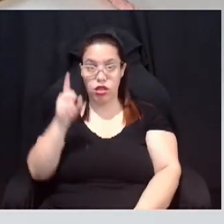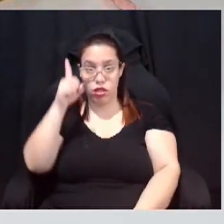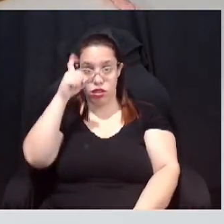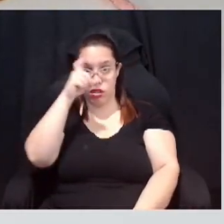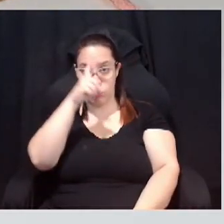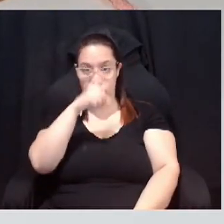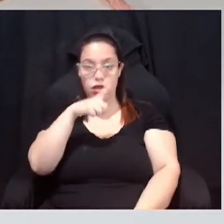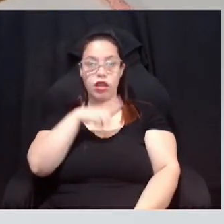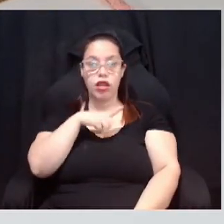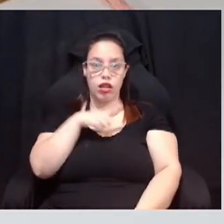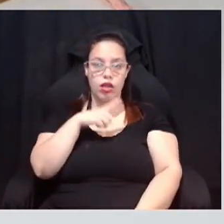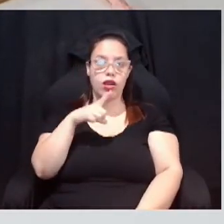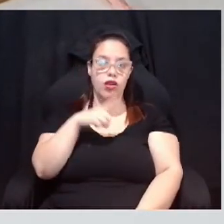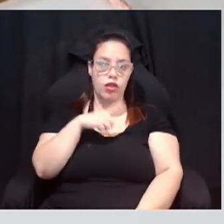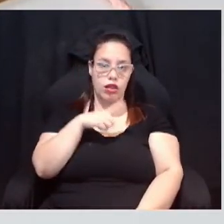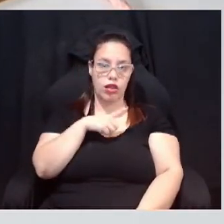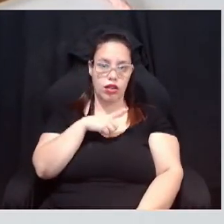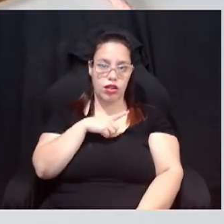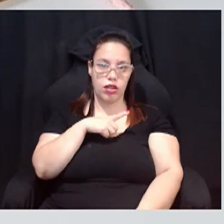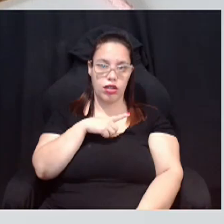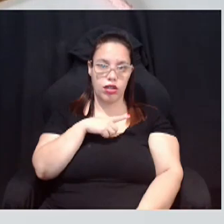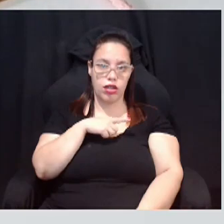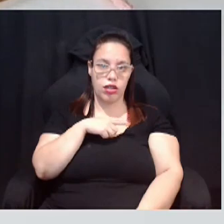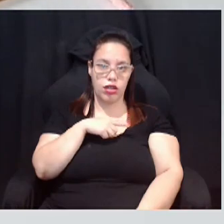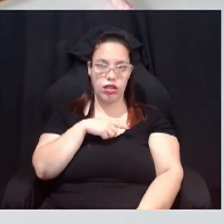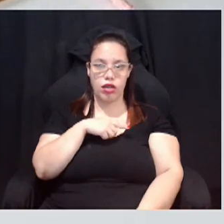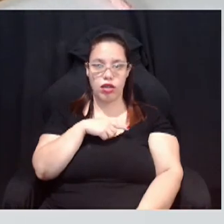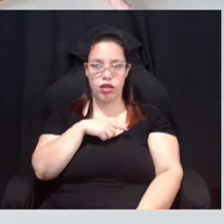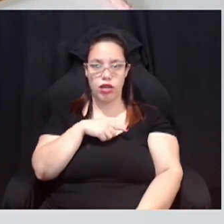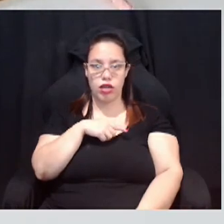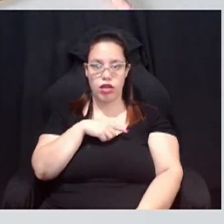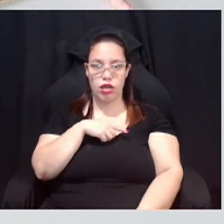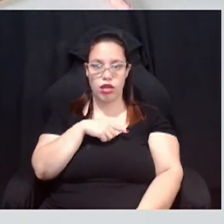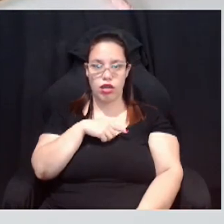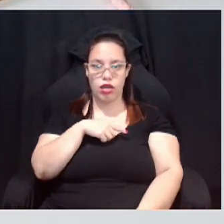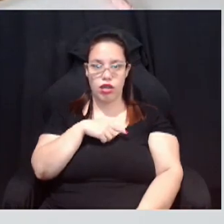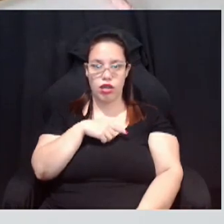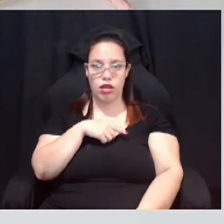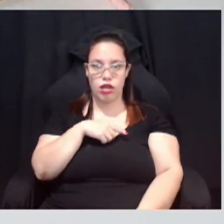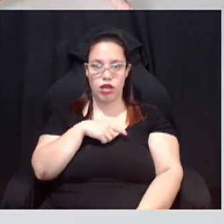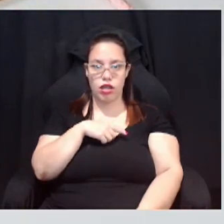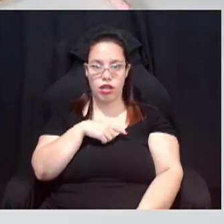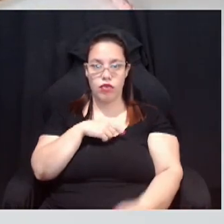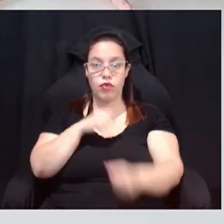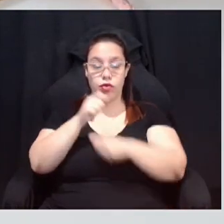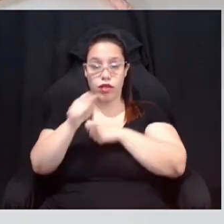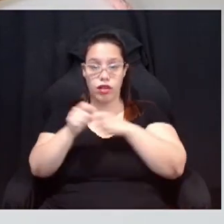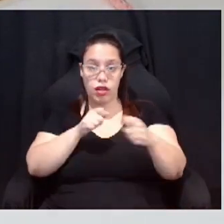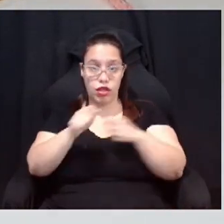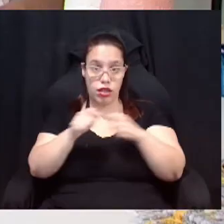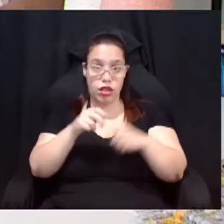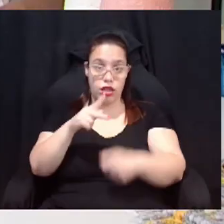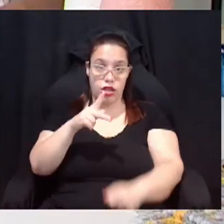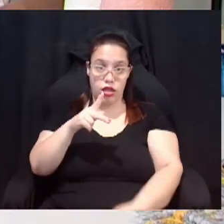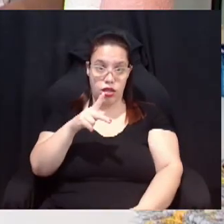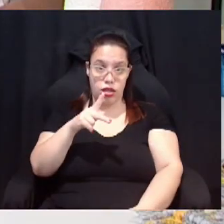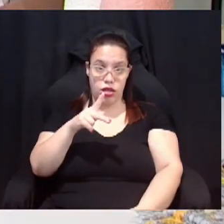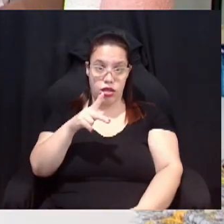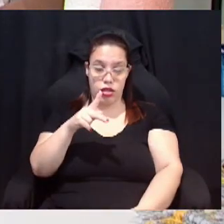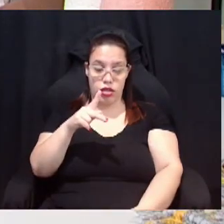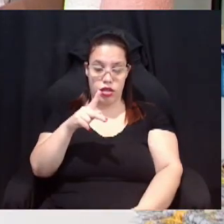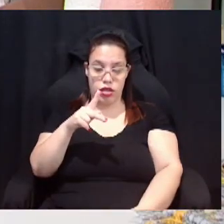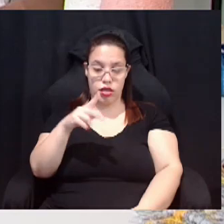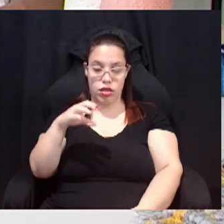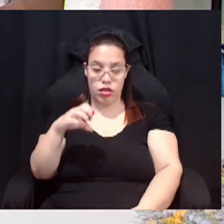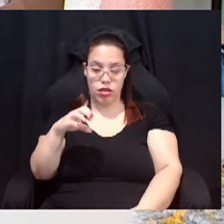também tenho, porque vai virando, você vai começar a querer acompanhar o movimento da peça, e aí é complicado. O que eu faço?